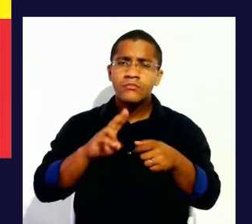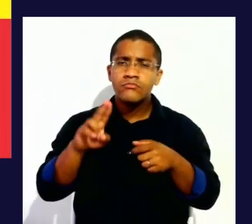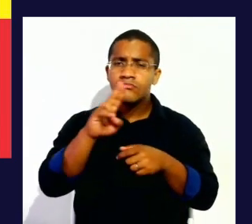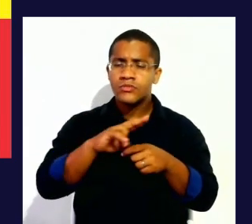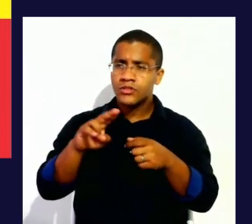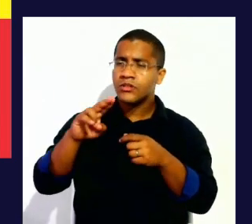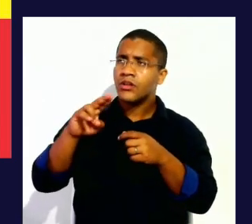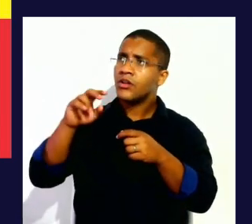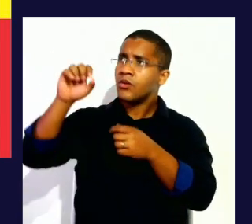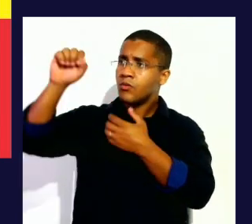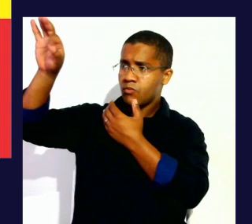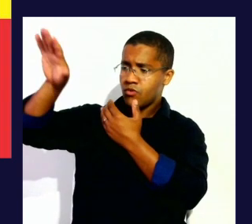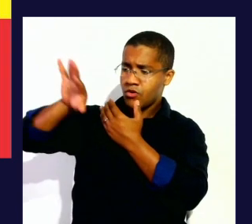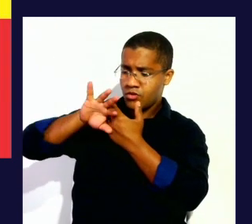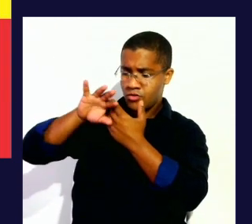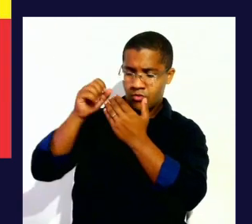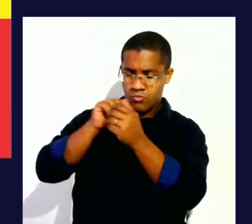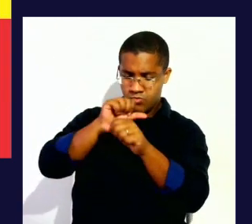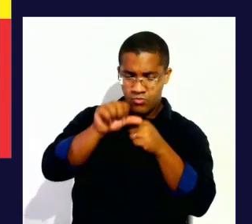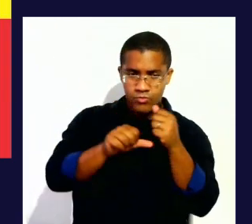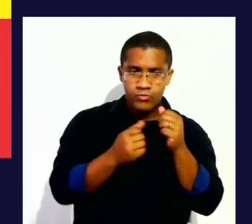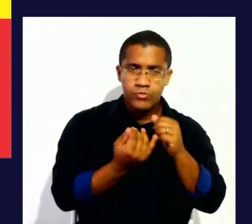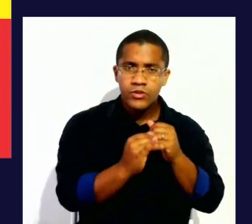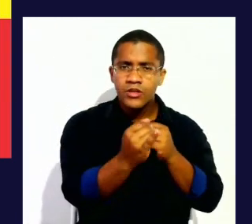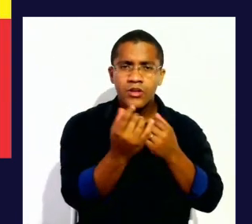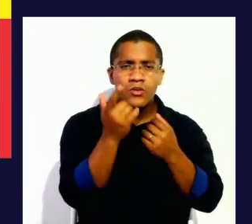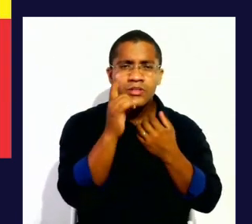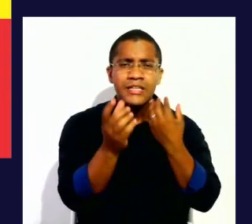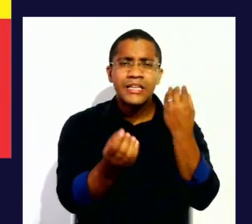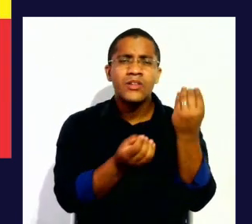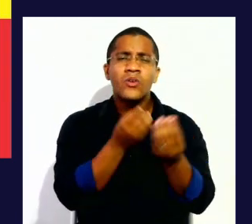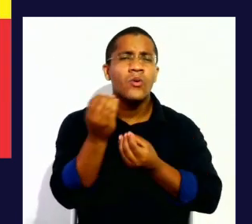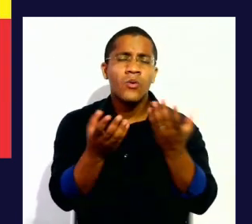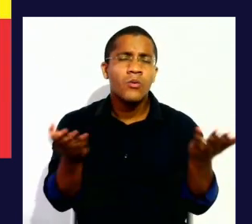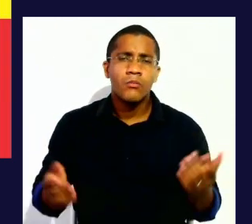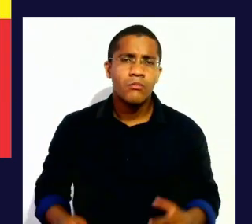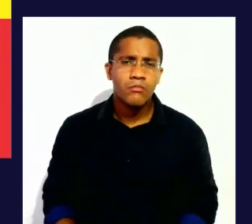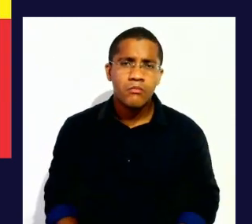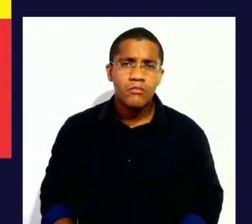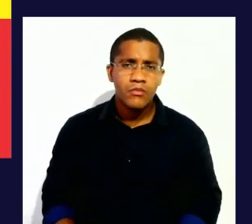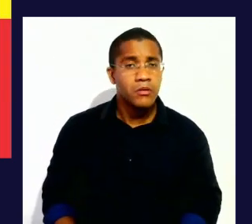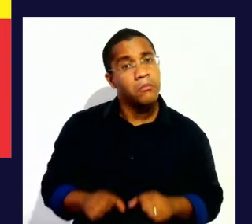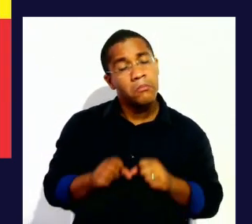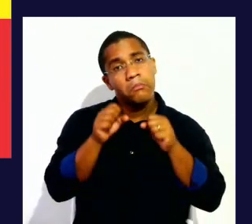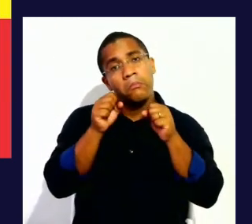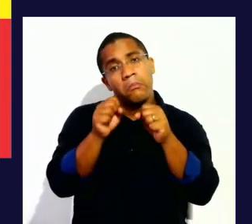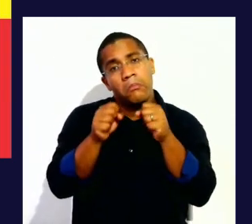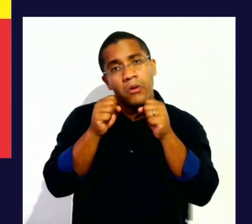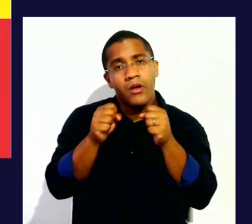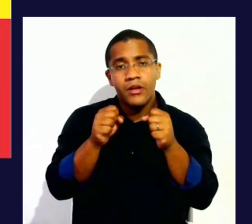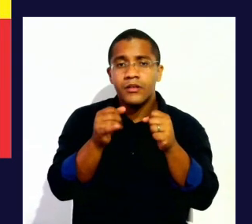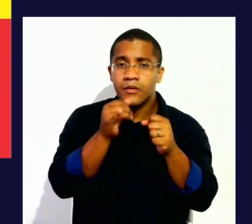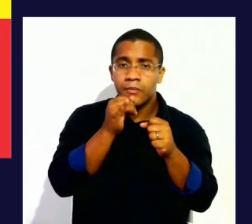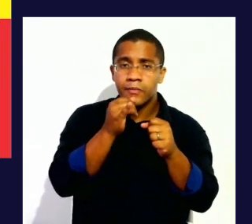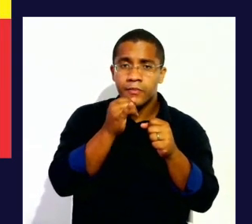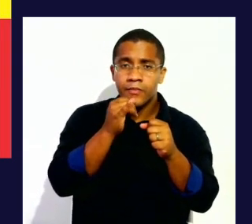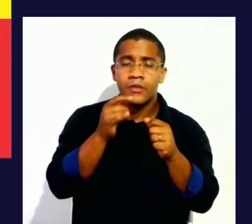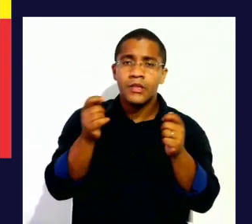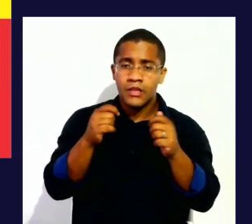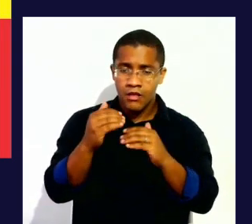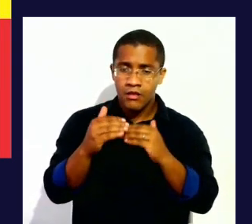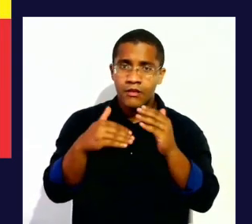essa energia solar? Vai existir aí inúmeras formas de aproveitar a energia solar, permitindo utilizar